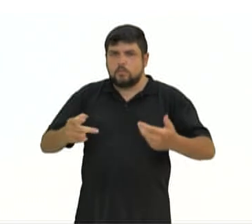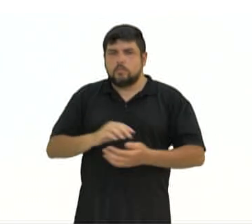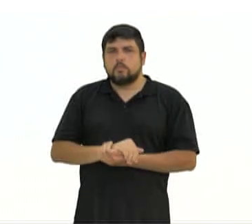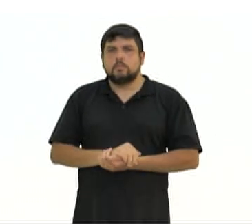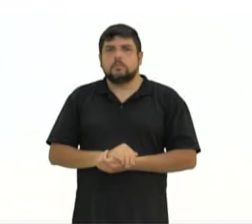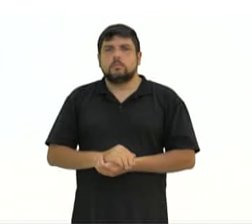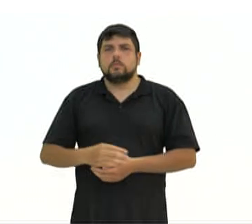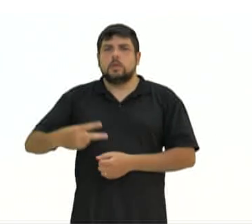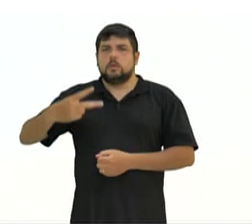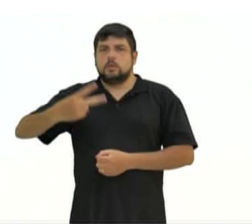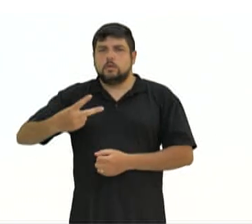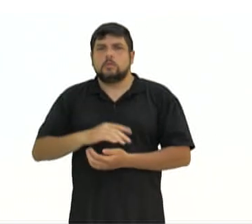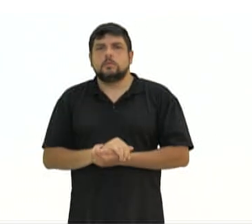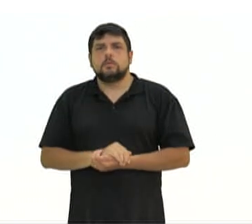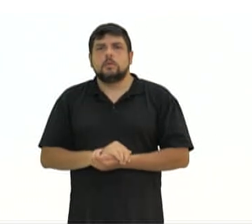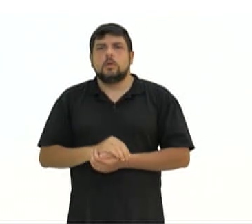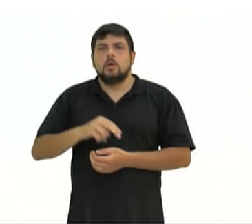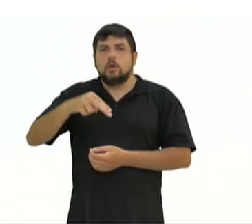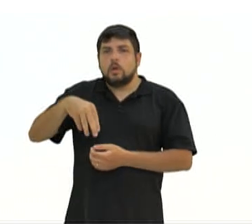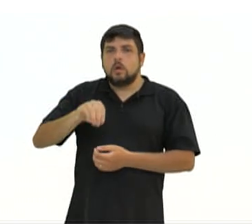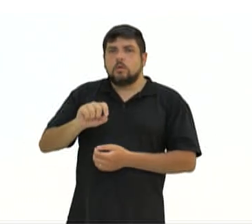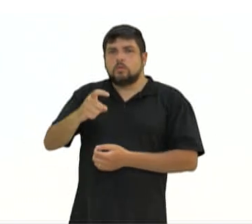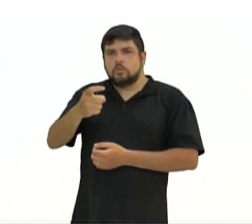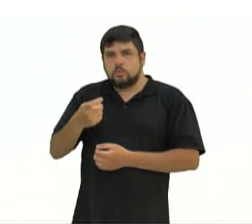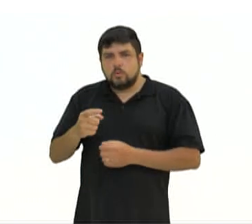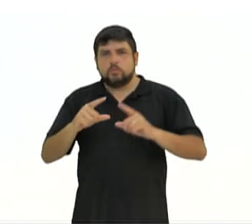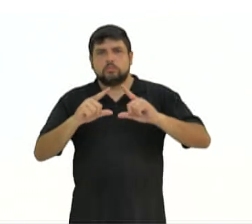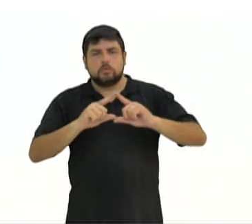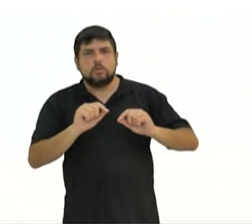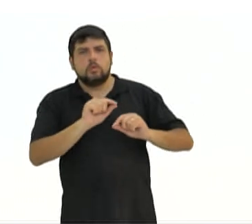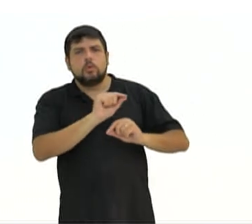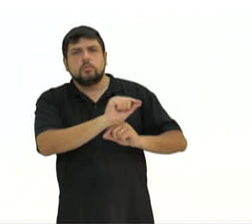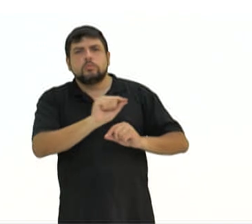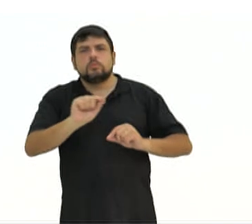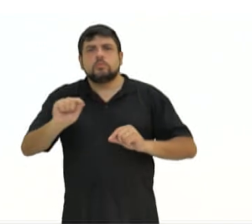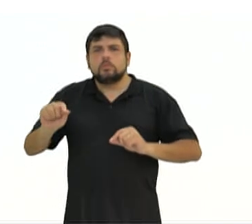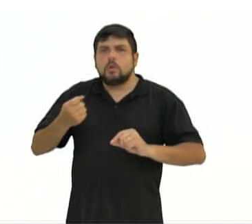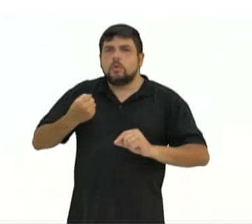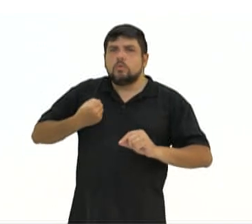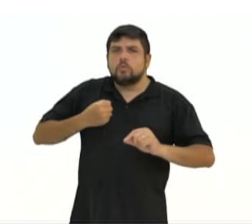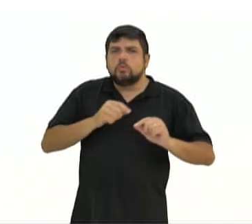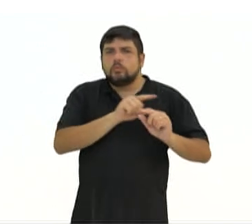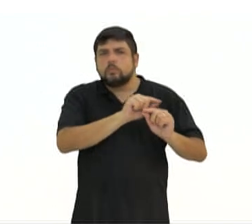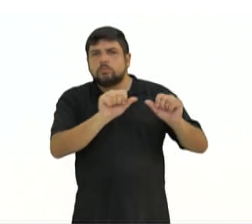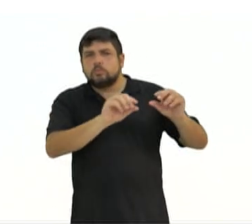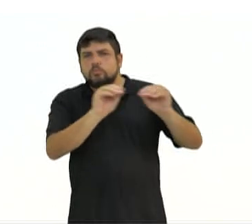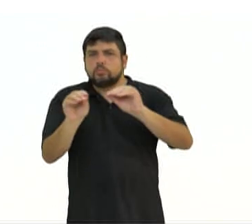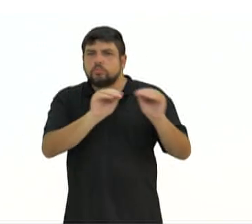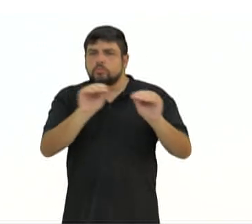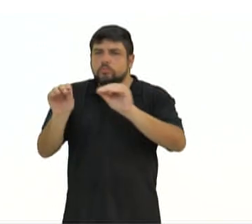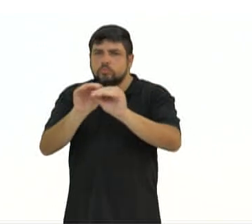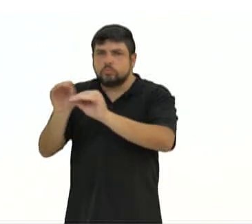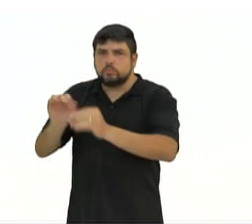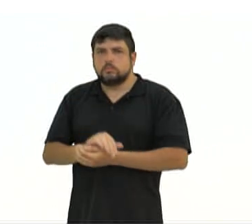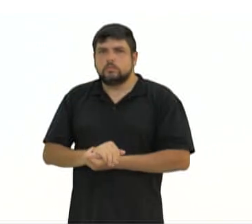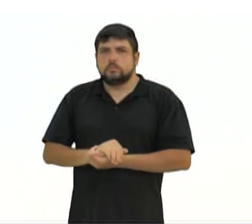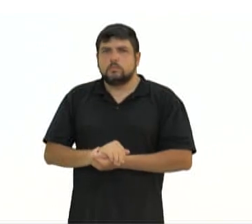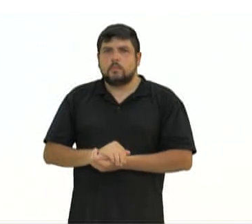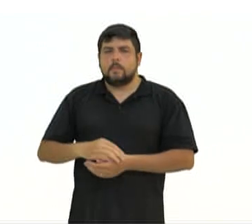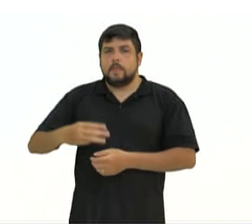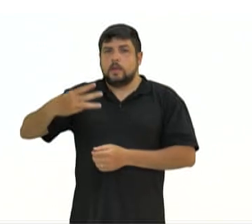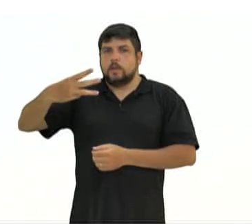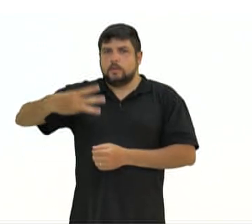2, determinar a variação do NOx ou delta NOx para verificar o número de elétrons que foram transferidos. Terceiro passo, inverter